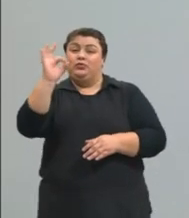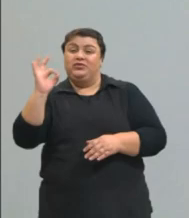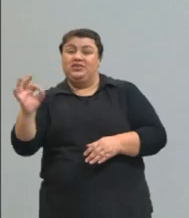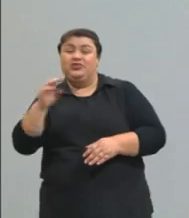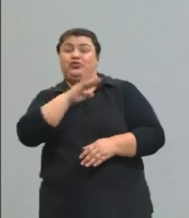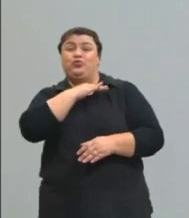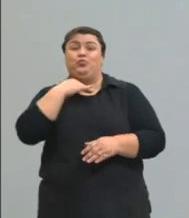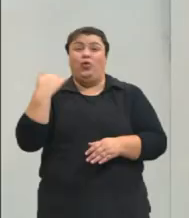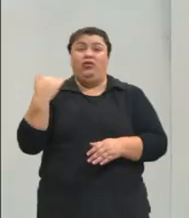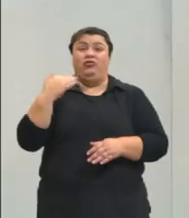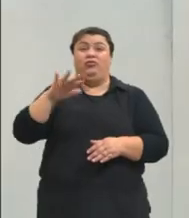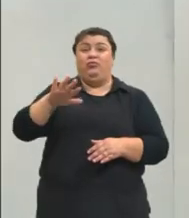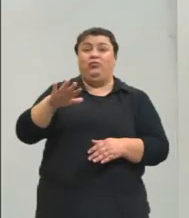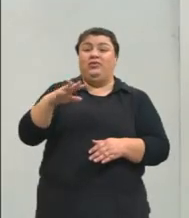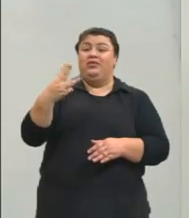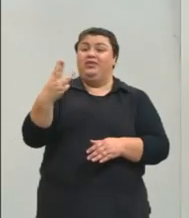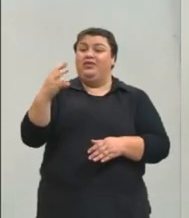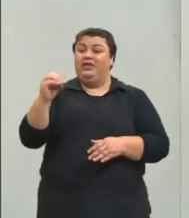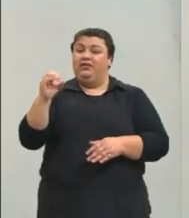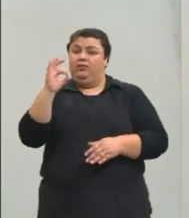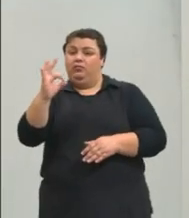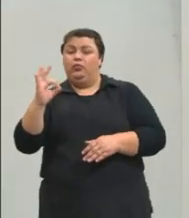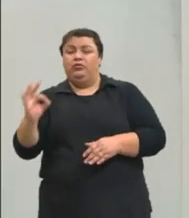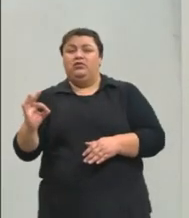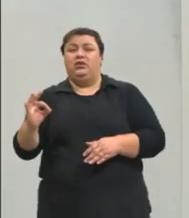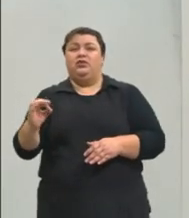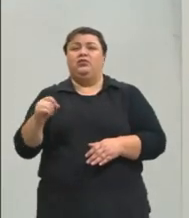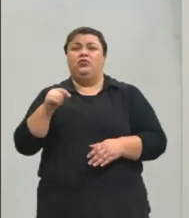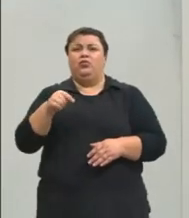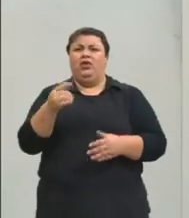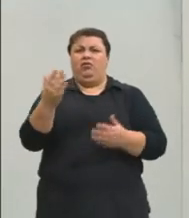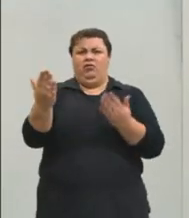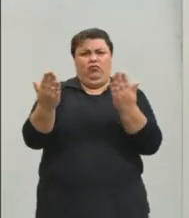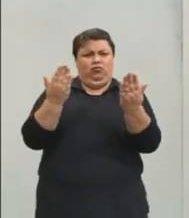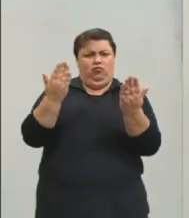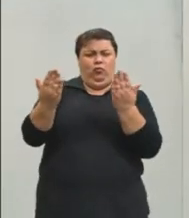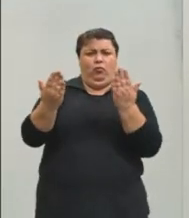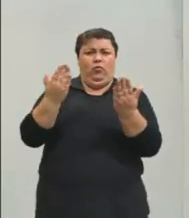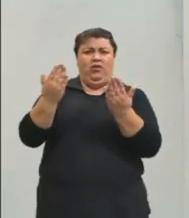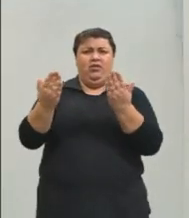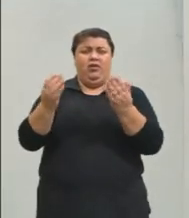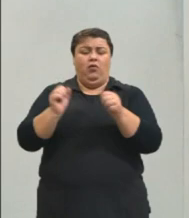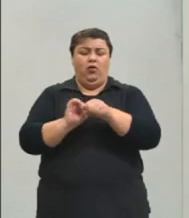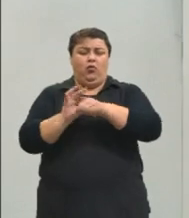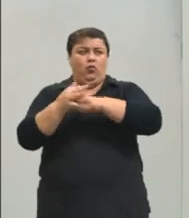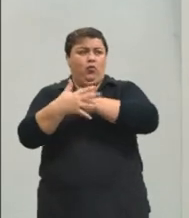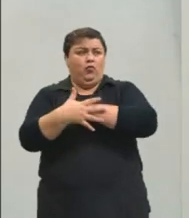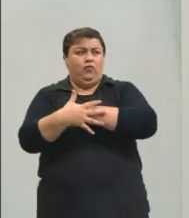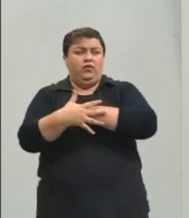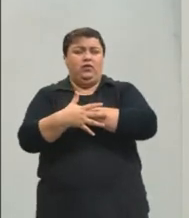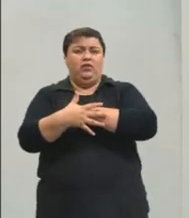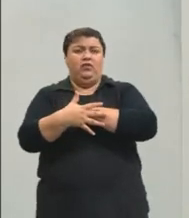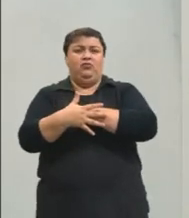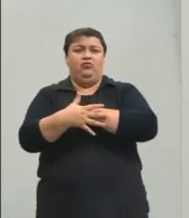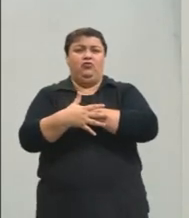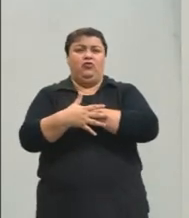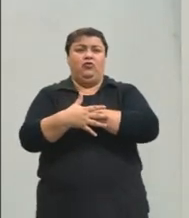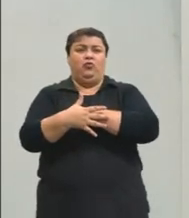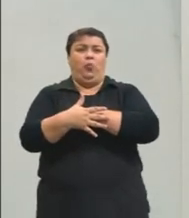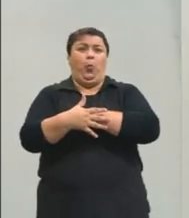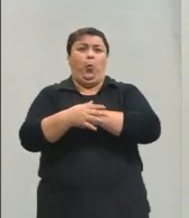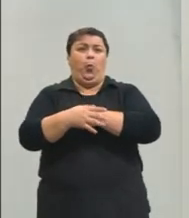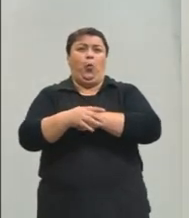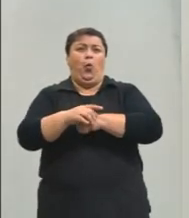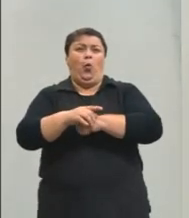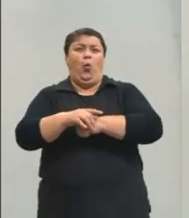é de cerca de 30%. A nível de comparação, a COVID-19, o risco de morte é de